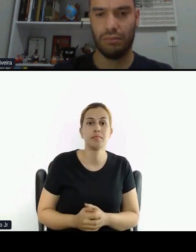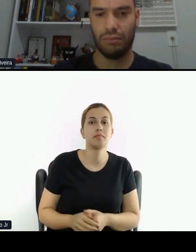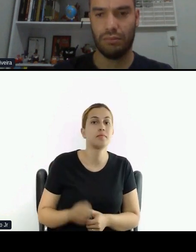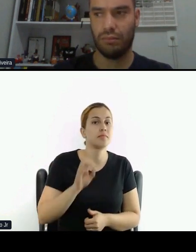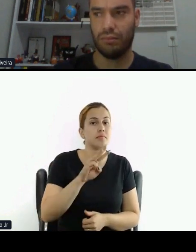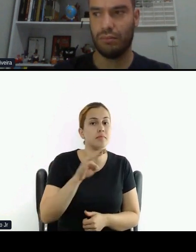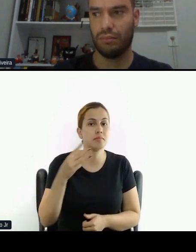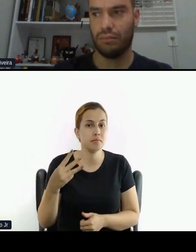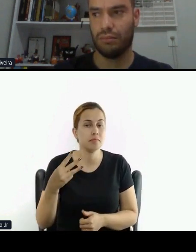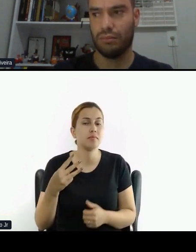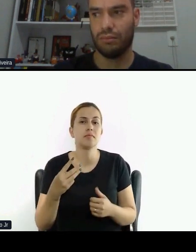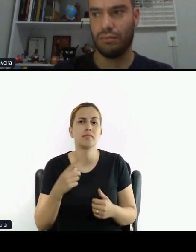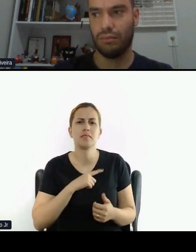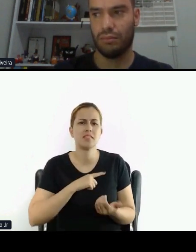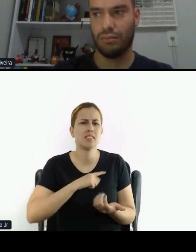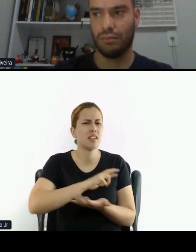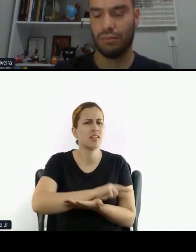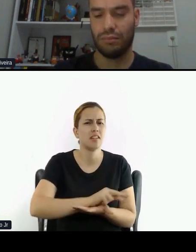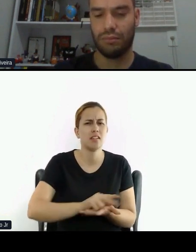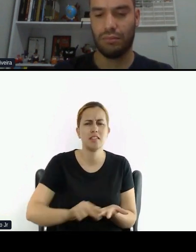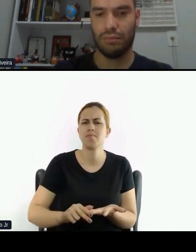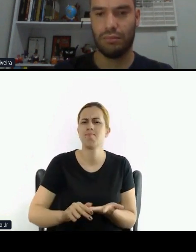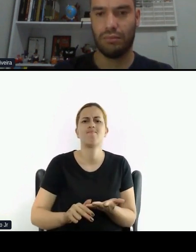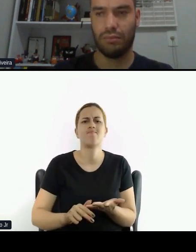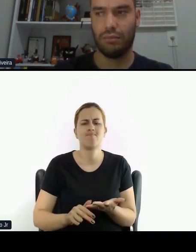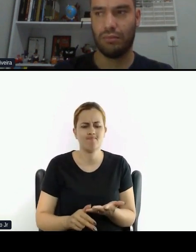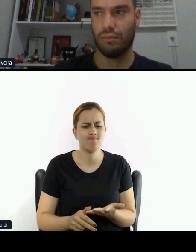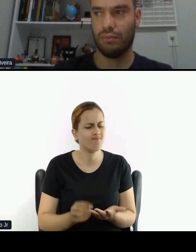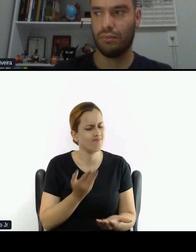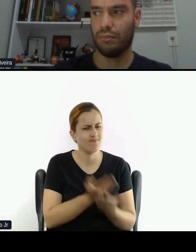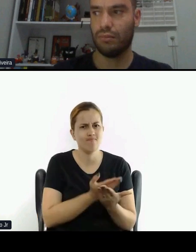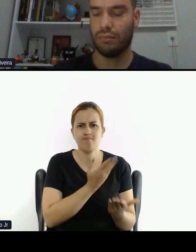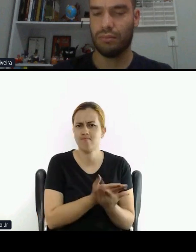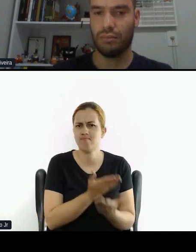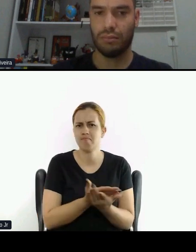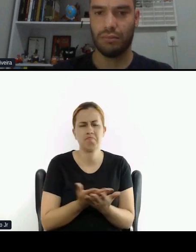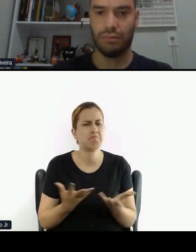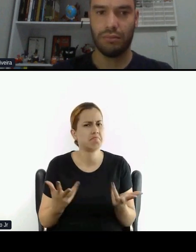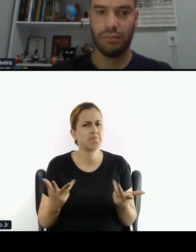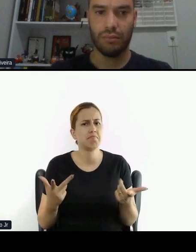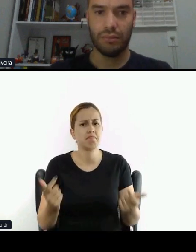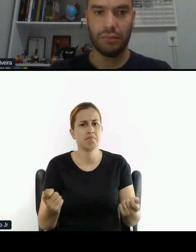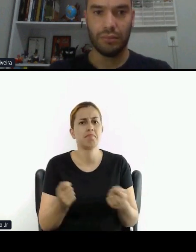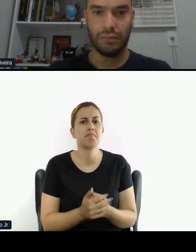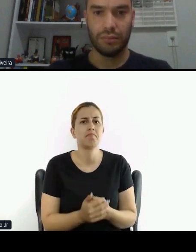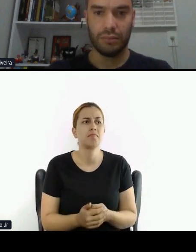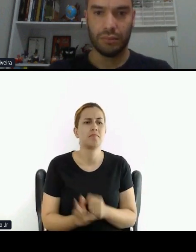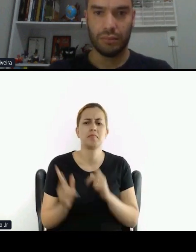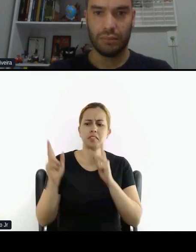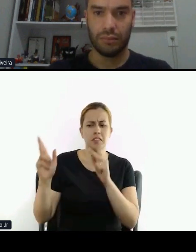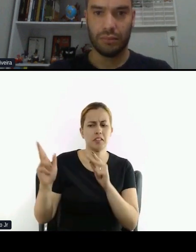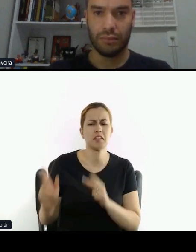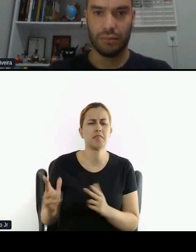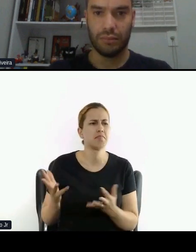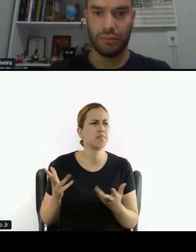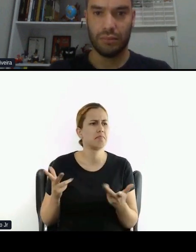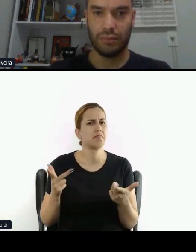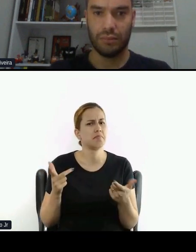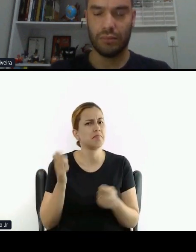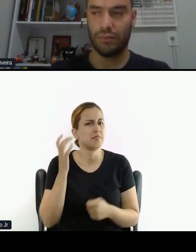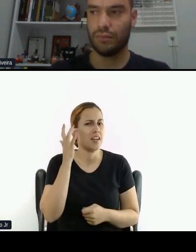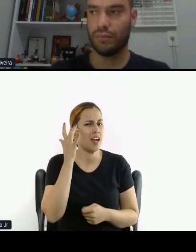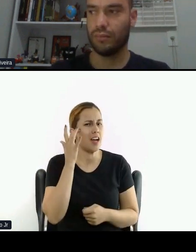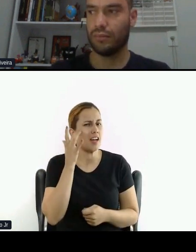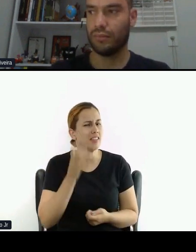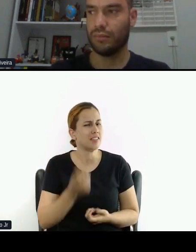as guidelines ali explicando, também é um material muito bacana. Fora esses que o Antônio trouxe também, sensacional. Então, acho que material